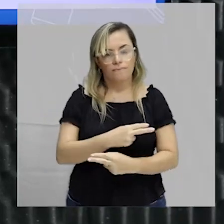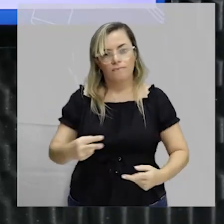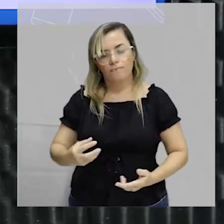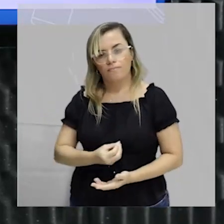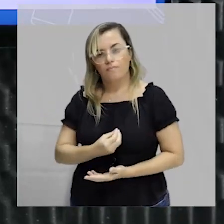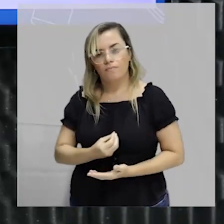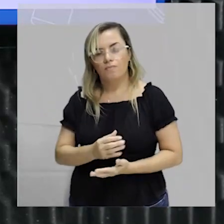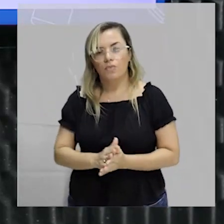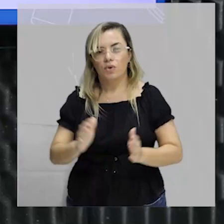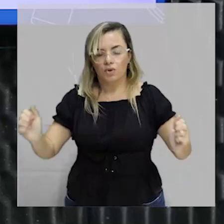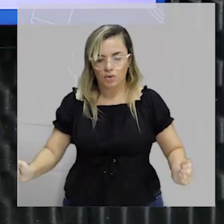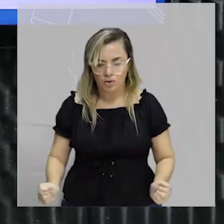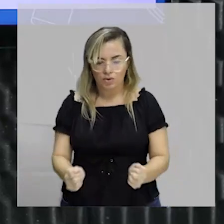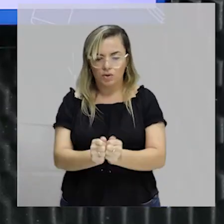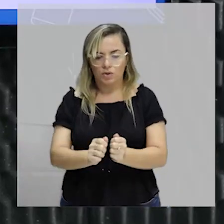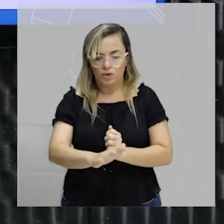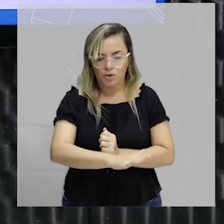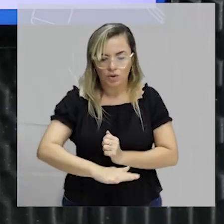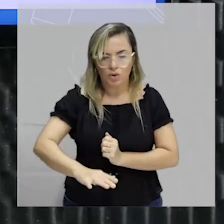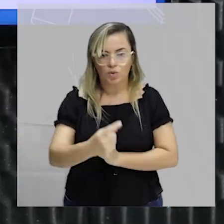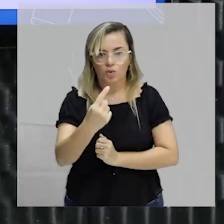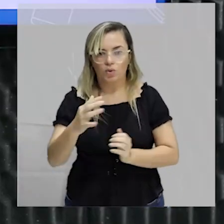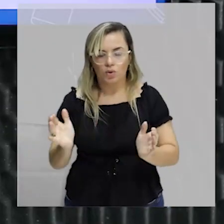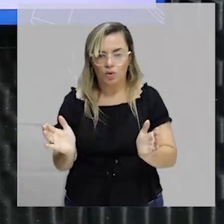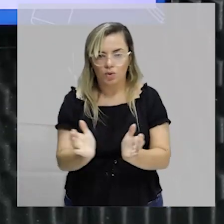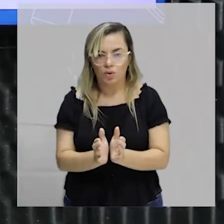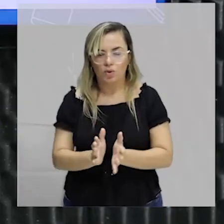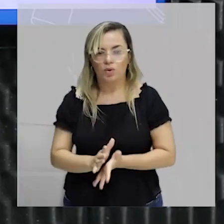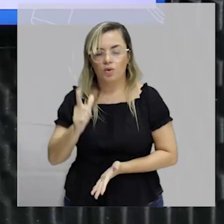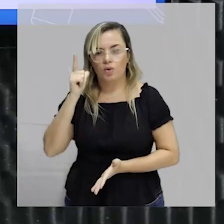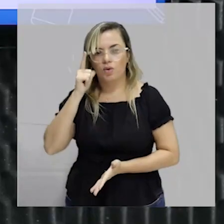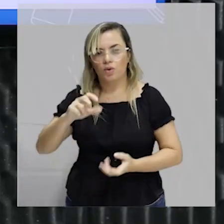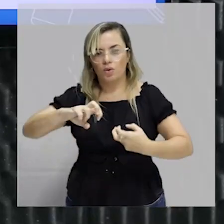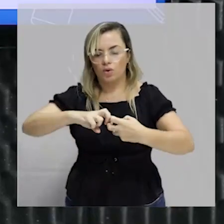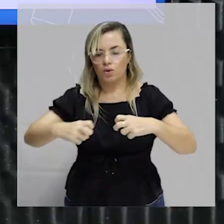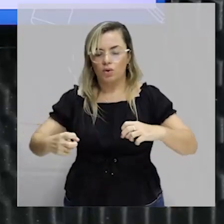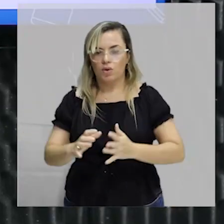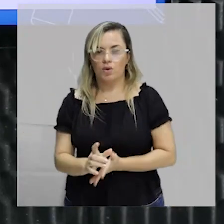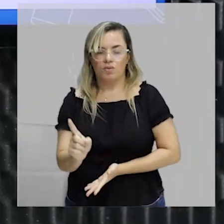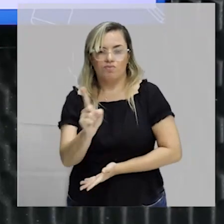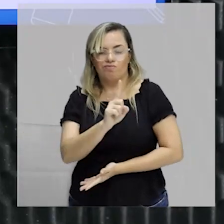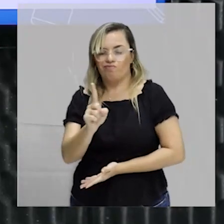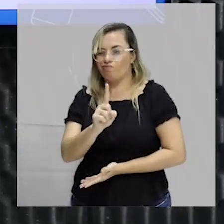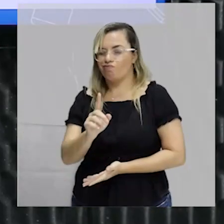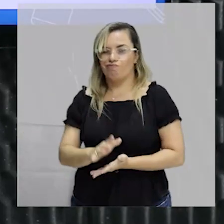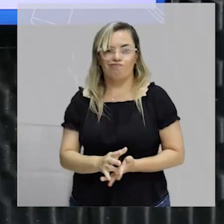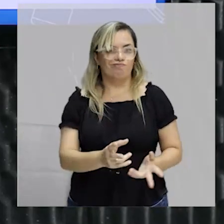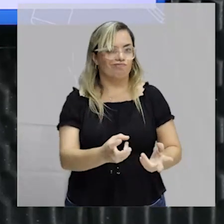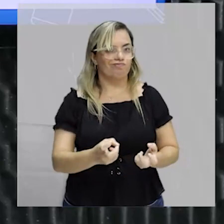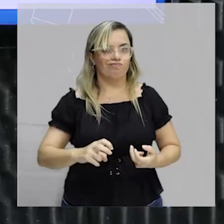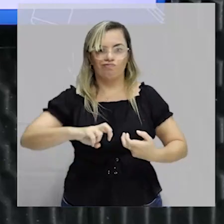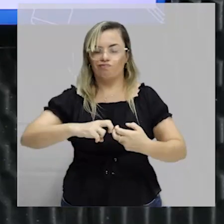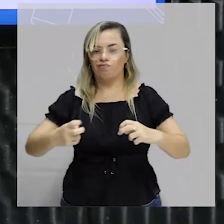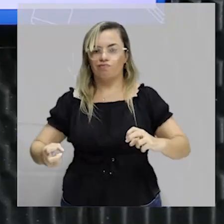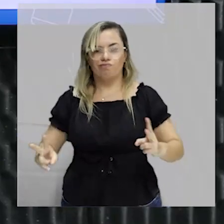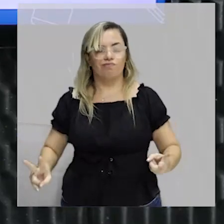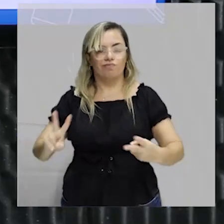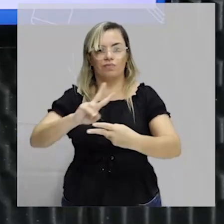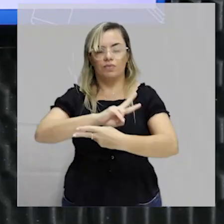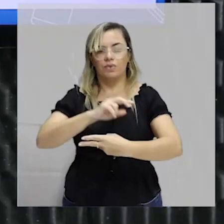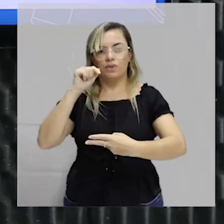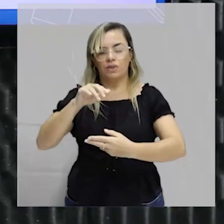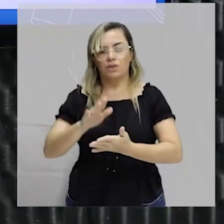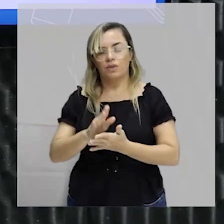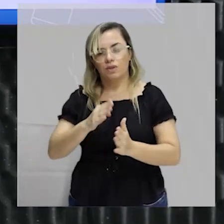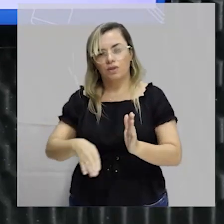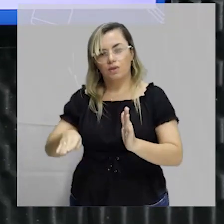no mesmo local para ver se eles conseguem ainda se acasalar, a gente vai perceber que não vai haver cruzamento entre eles. Aí chega ao que